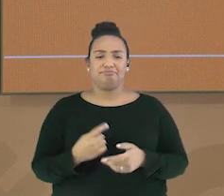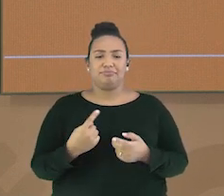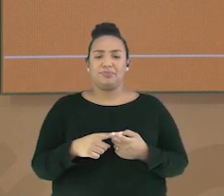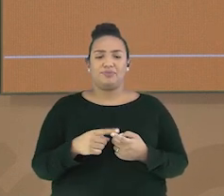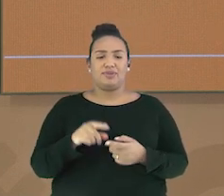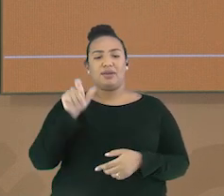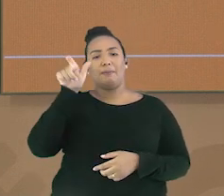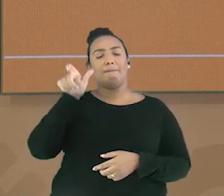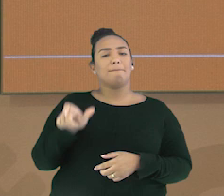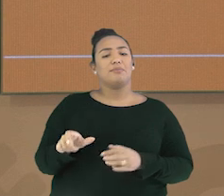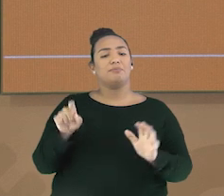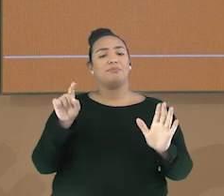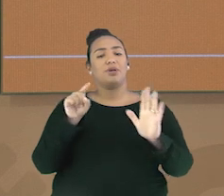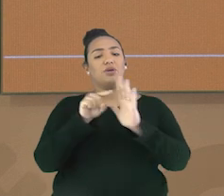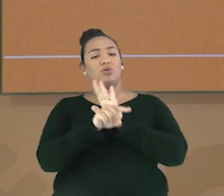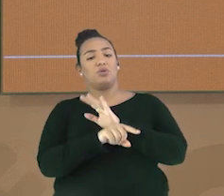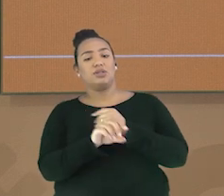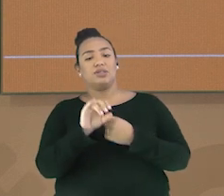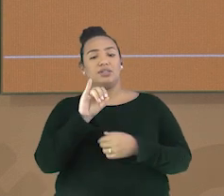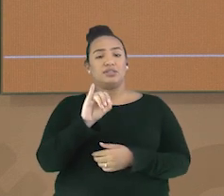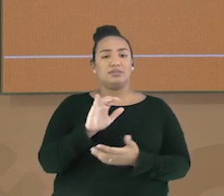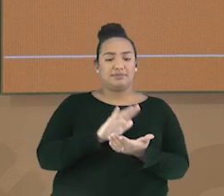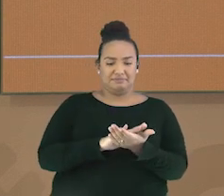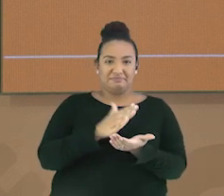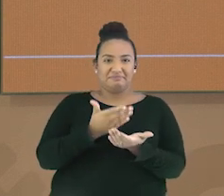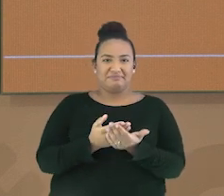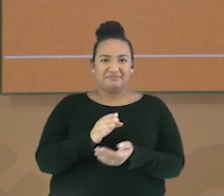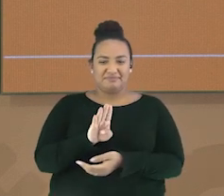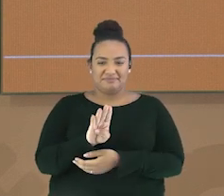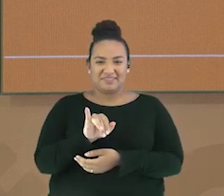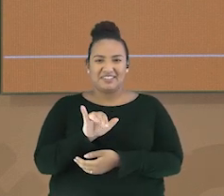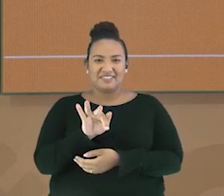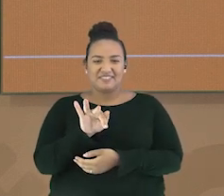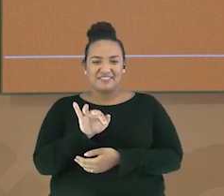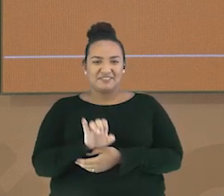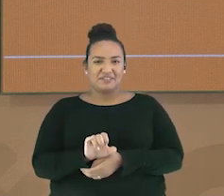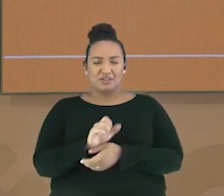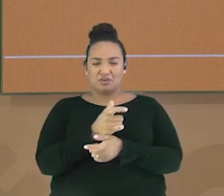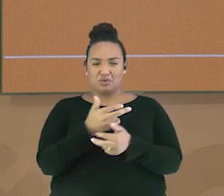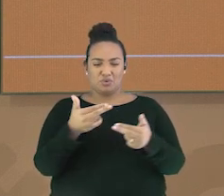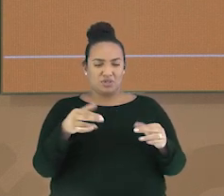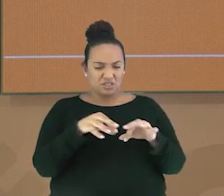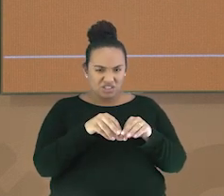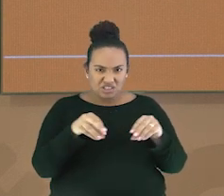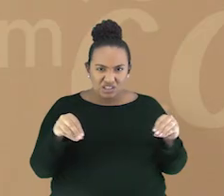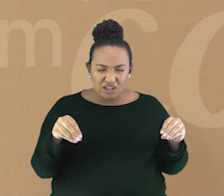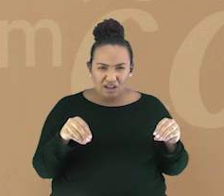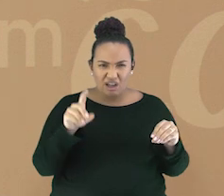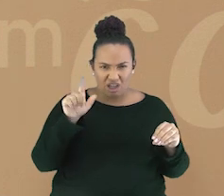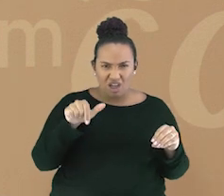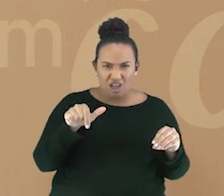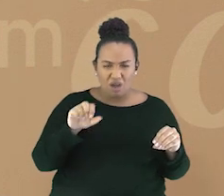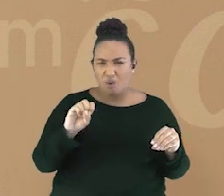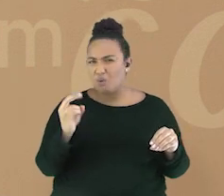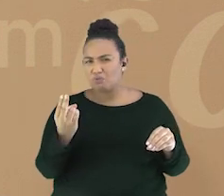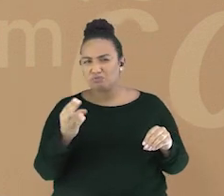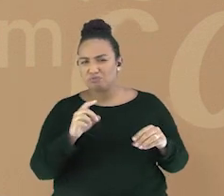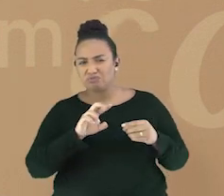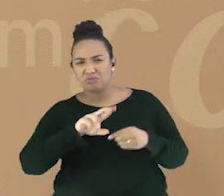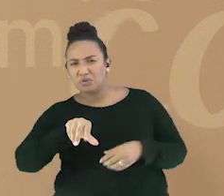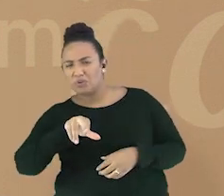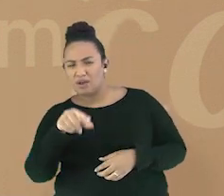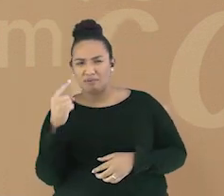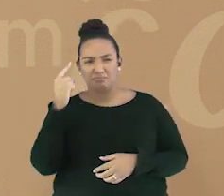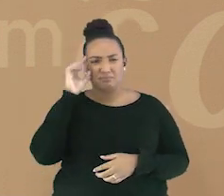terra? Para vocês, o bife é ou não um alimento natural? Pensem comigo. Primeiro,